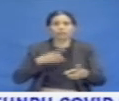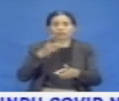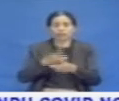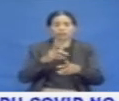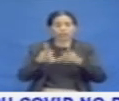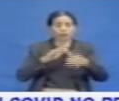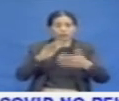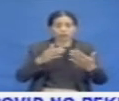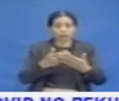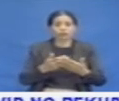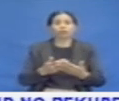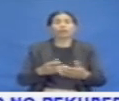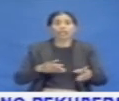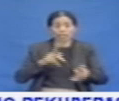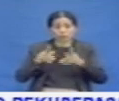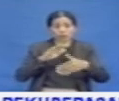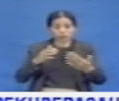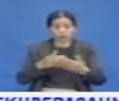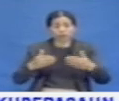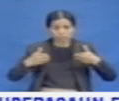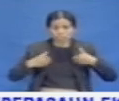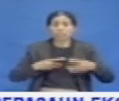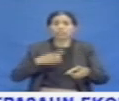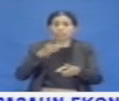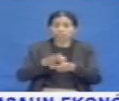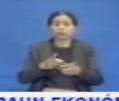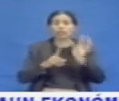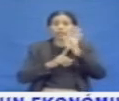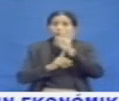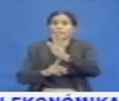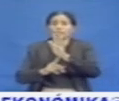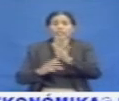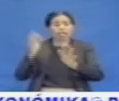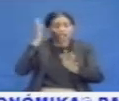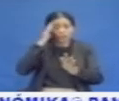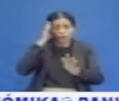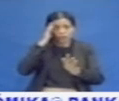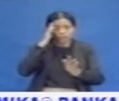cidadão roto e direito a tu ratone opinião relaciona a situação nebesir hasoru.